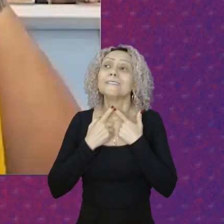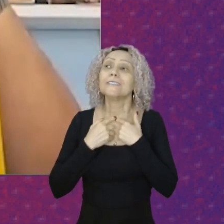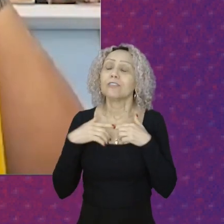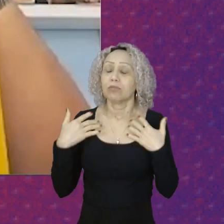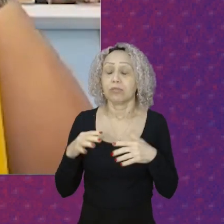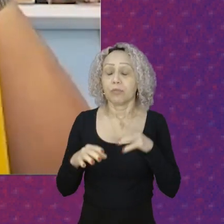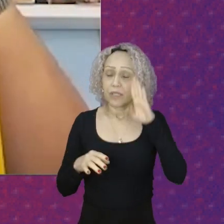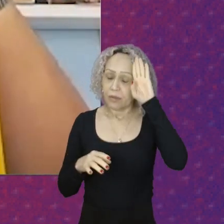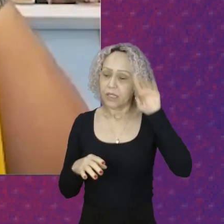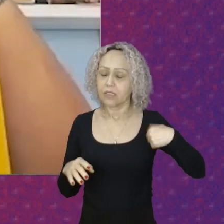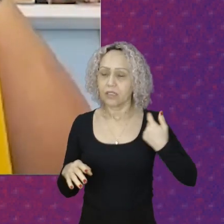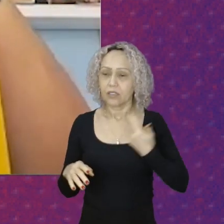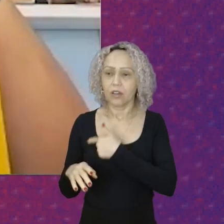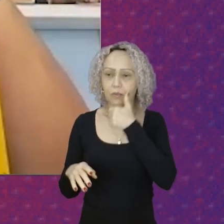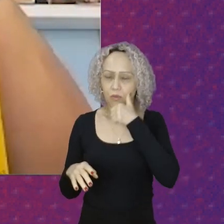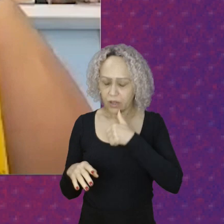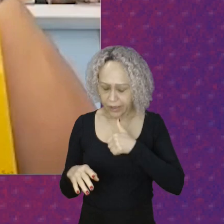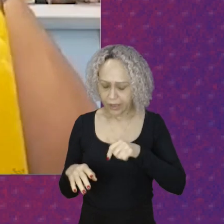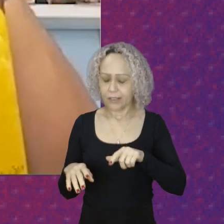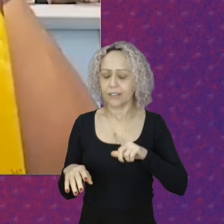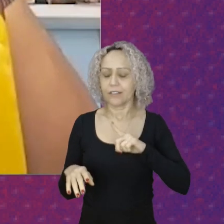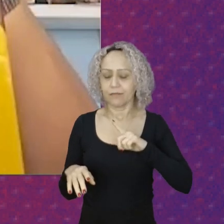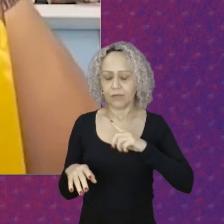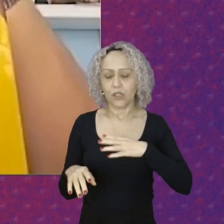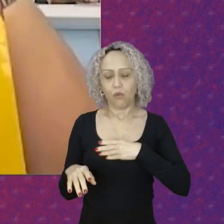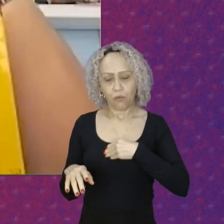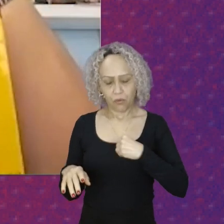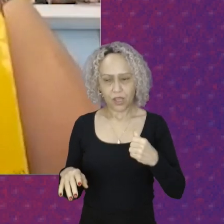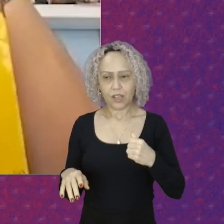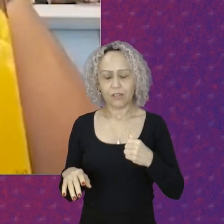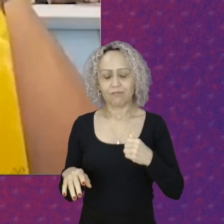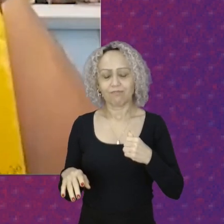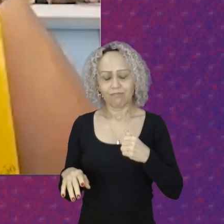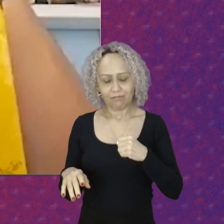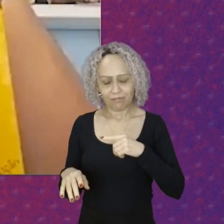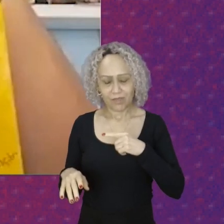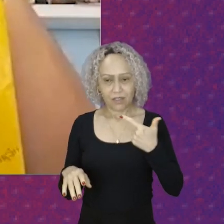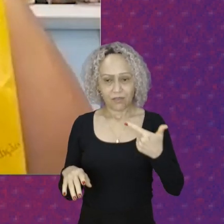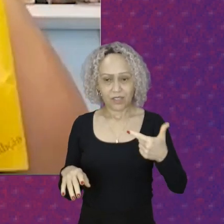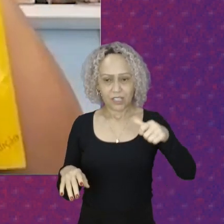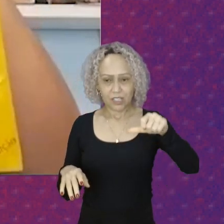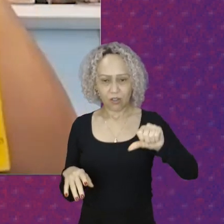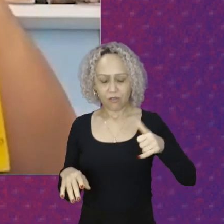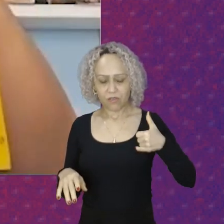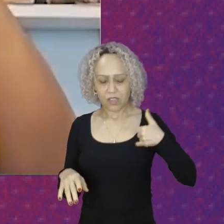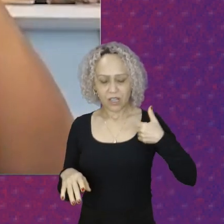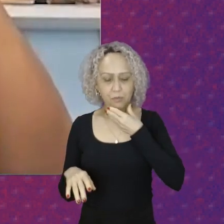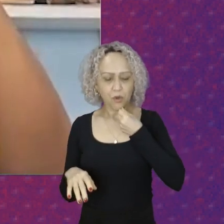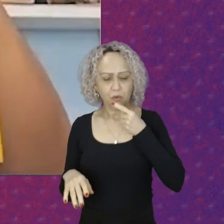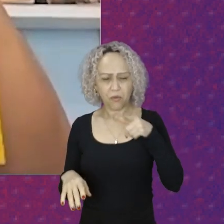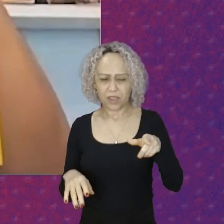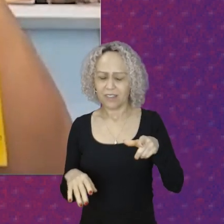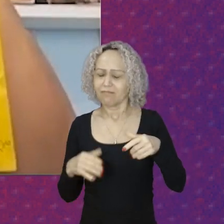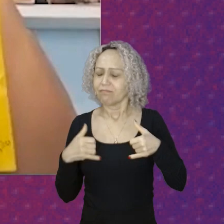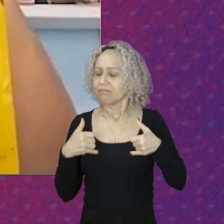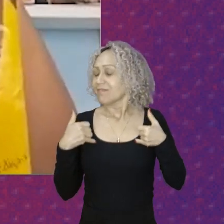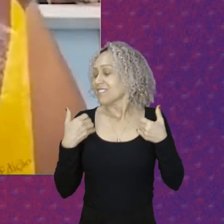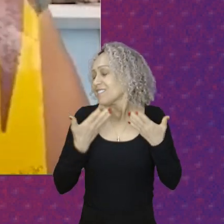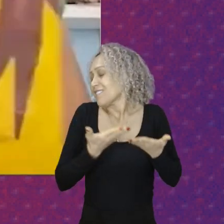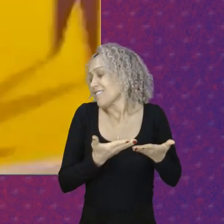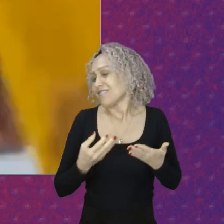mães. Eu sou mãe, tenho um filho de 29 anos, que é o orgulho da minha vida, e que é uma pessoa excepcional e que